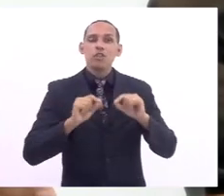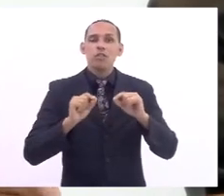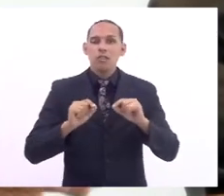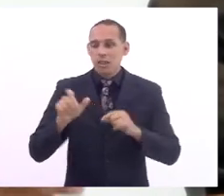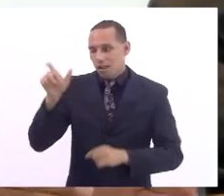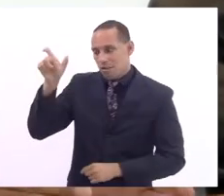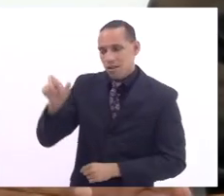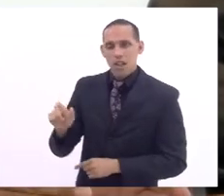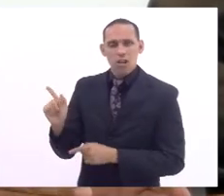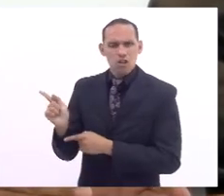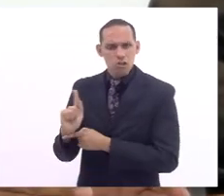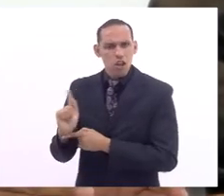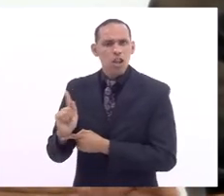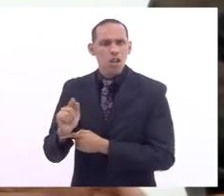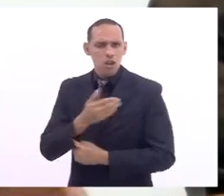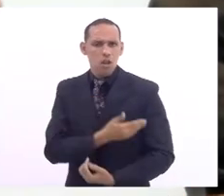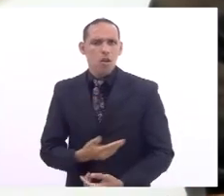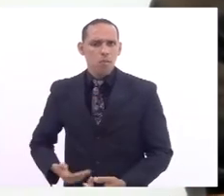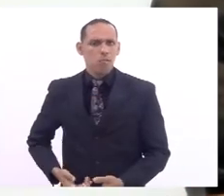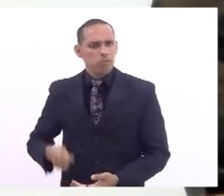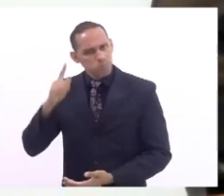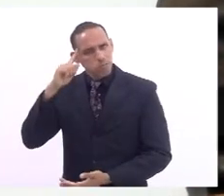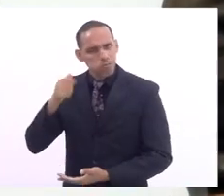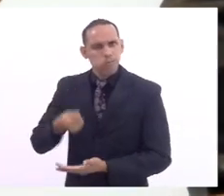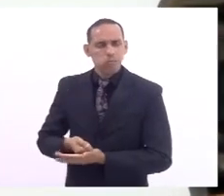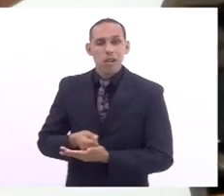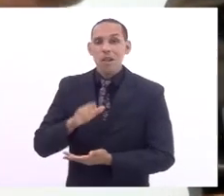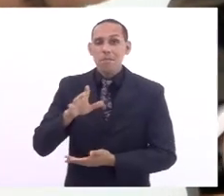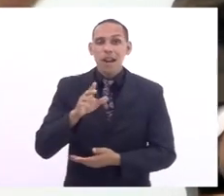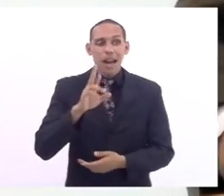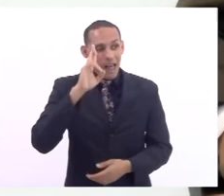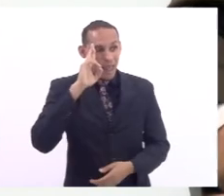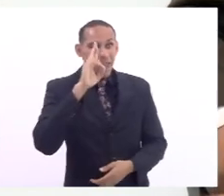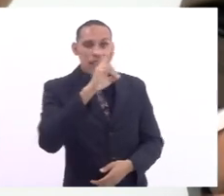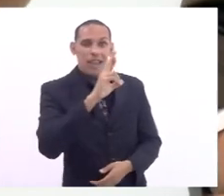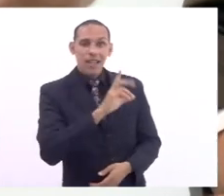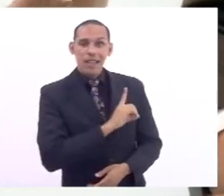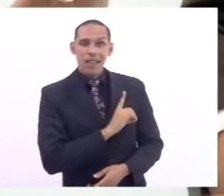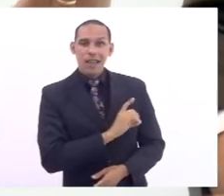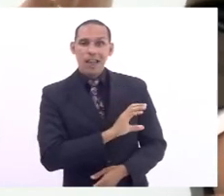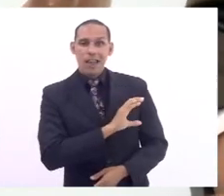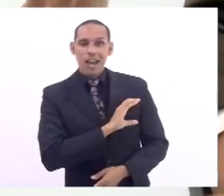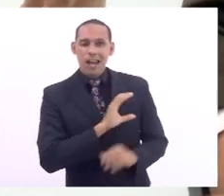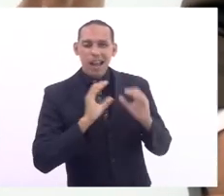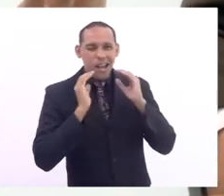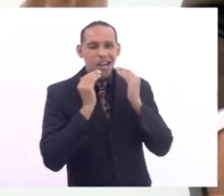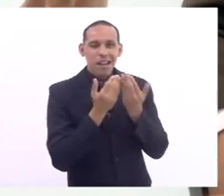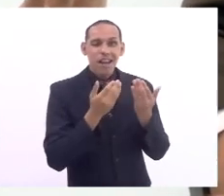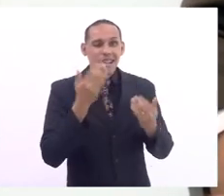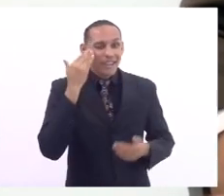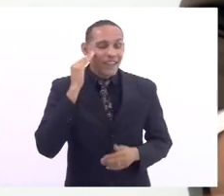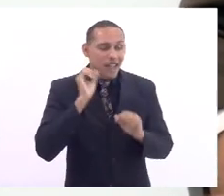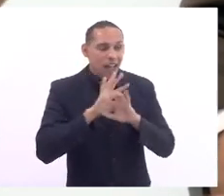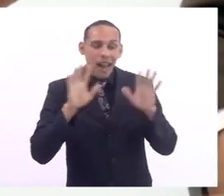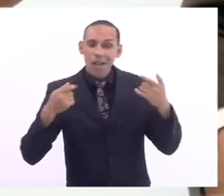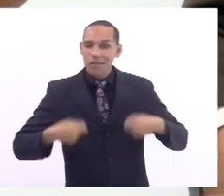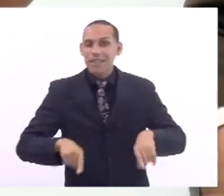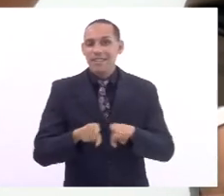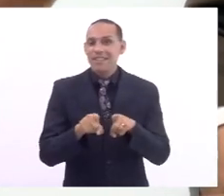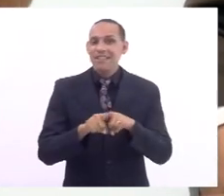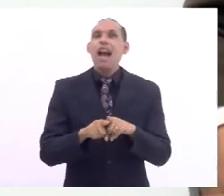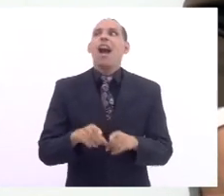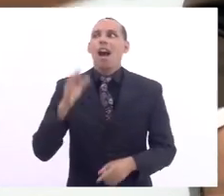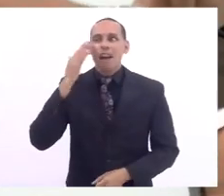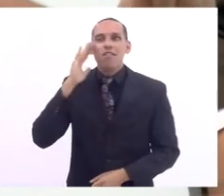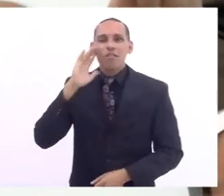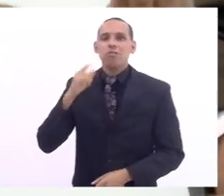gestor público no tomador de decisão mas a liderança Comunitária lá de Caxias precisa entender o que a gente tá falando e ela precisa por